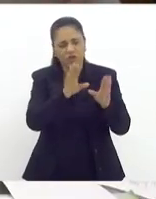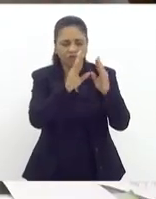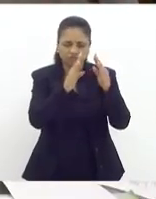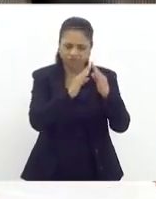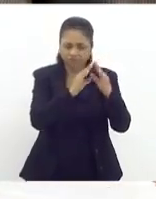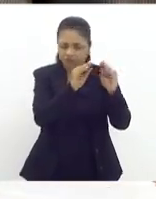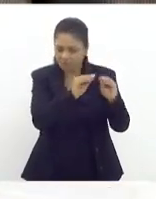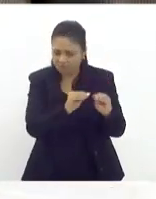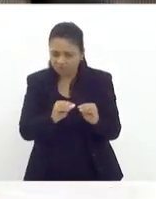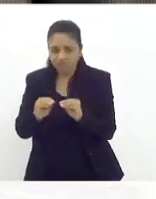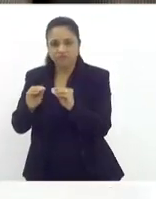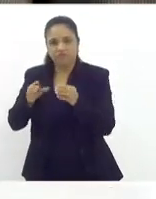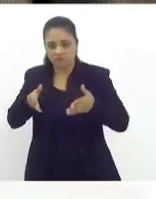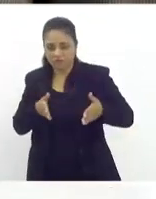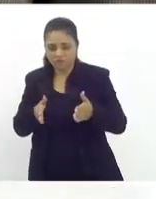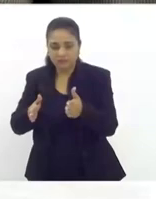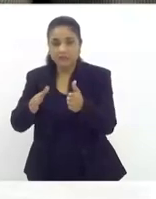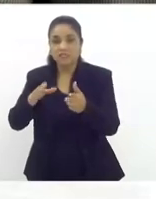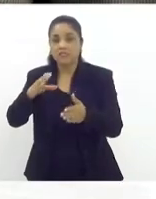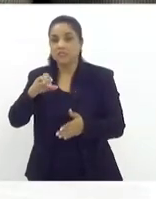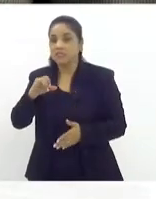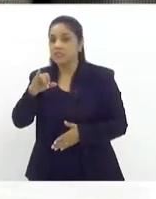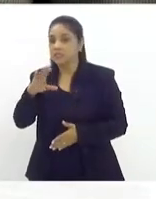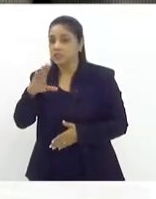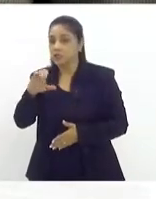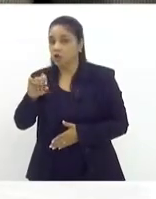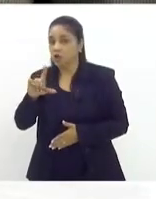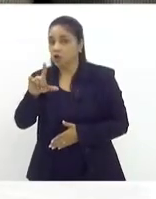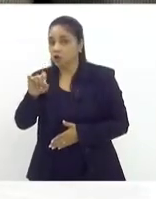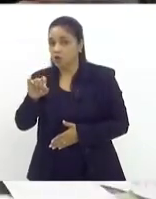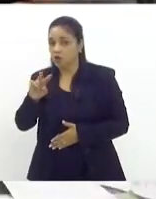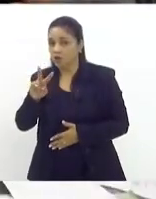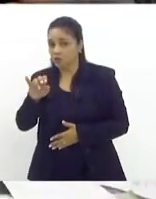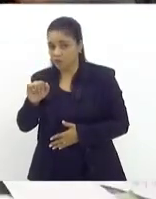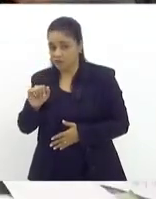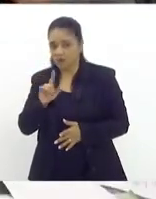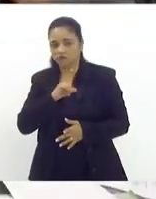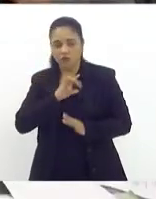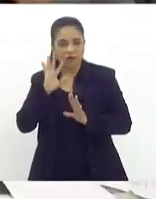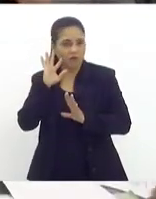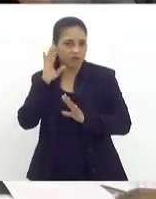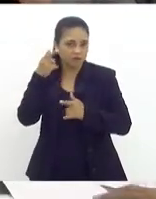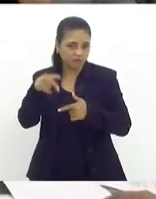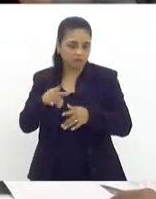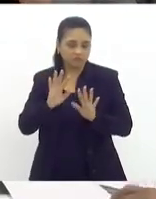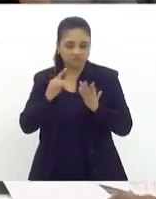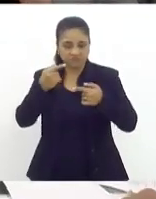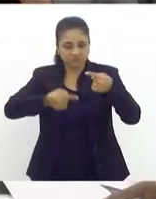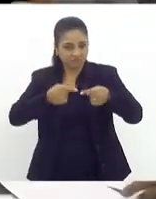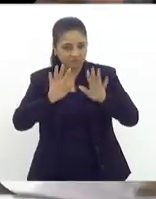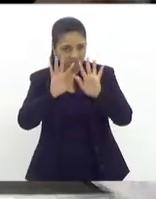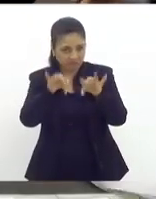essa ciclovia, e, em suma, isso está resolvido. Enfim, não havendo quem queira discutir, encerrada a discussão.